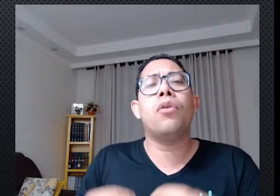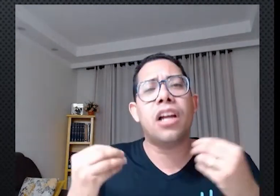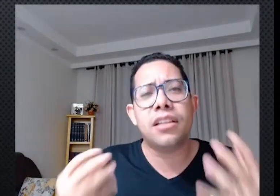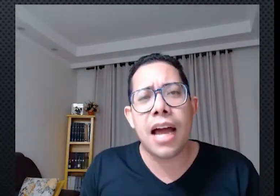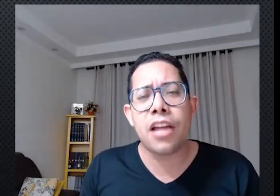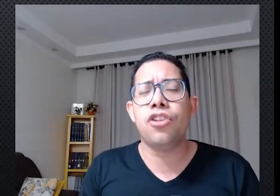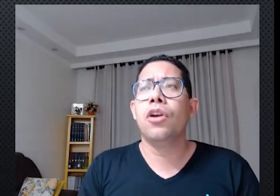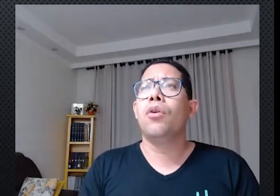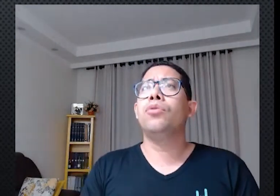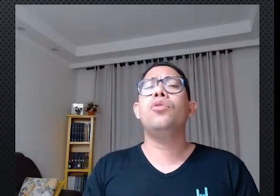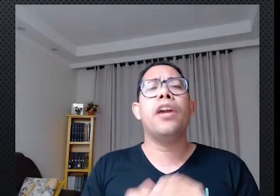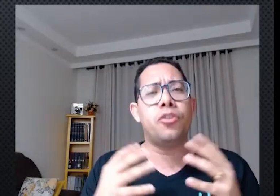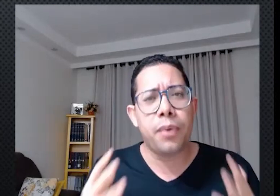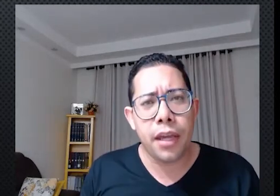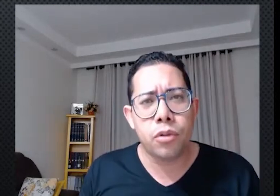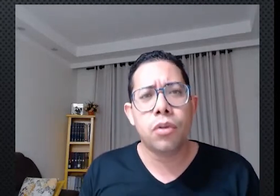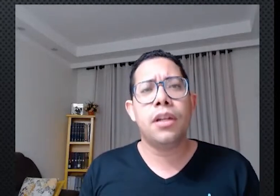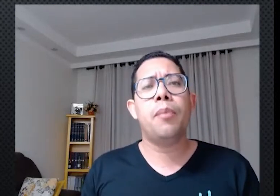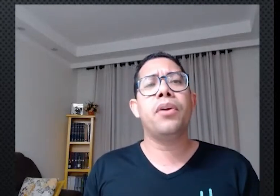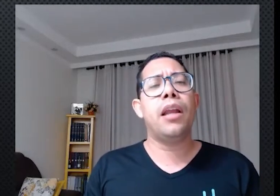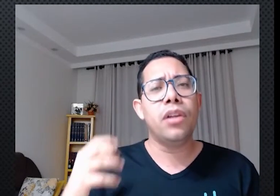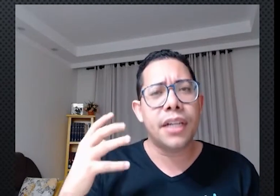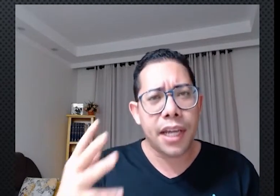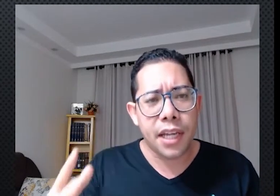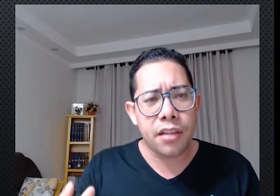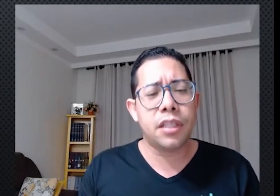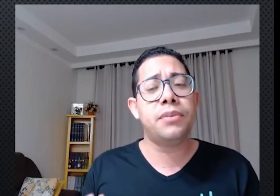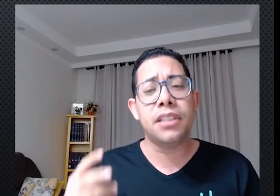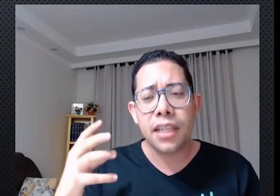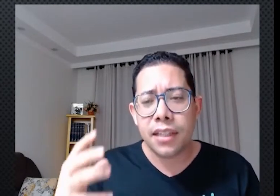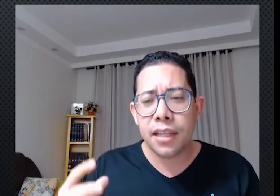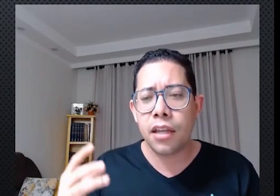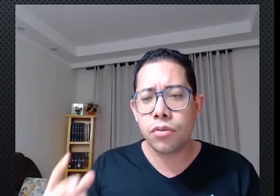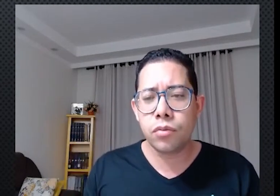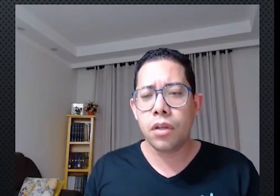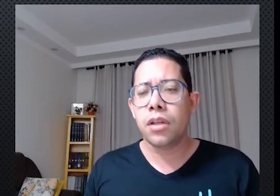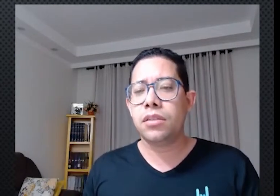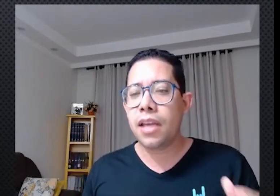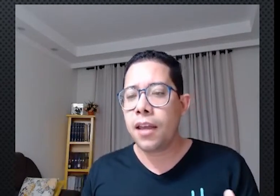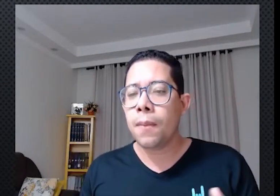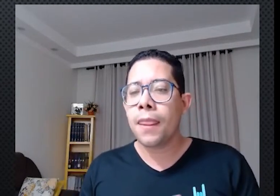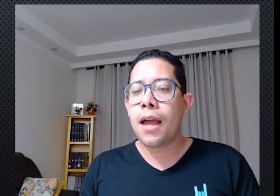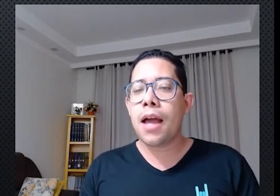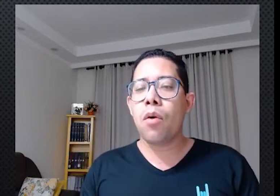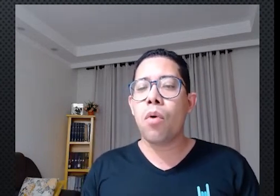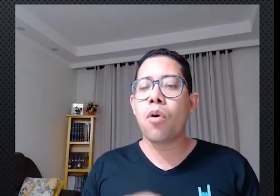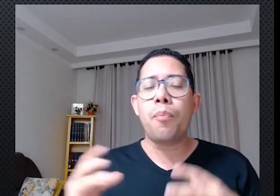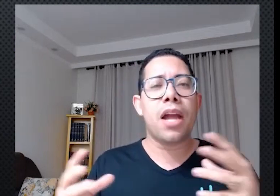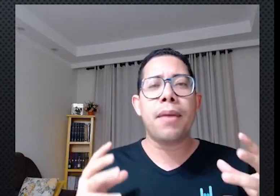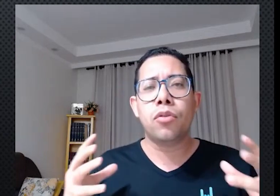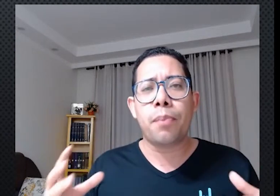toda a cordialidade, com todo o respeito, né? Porque ele é o líder da igreja, você precisa entender isso. Sem